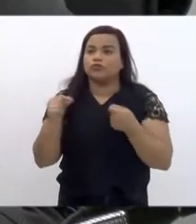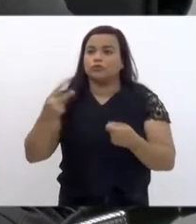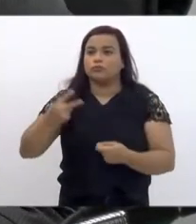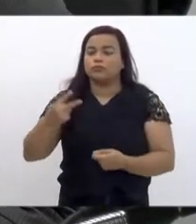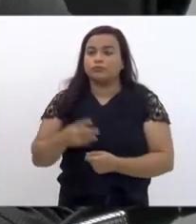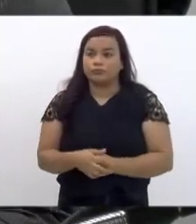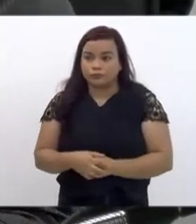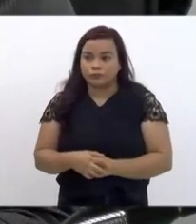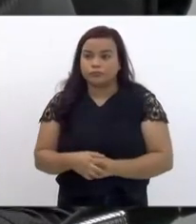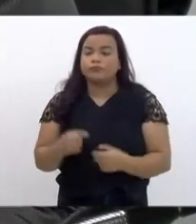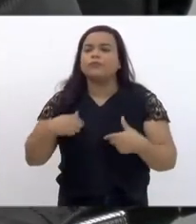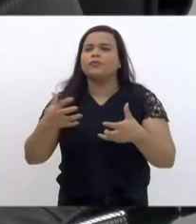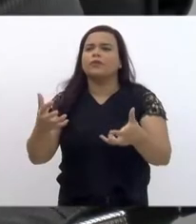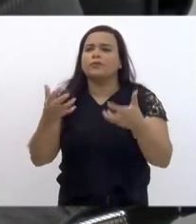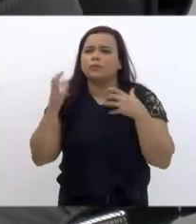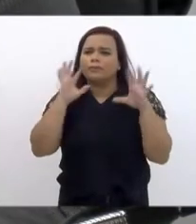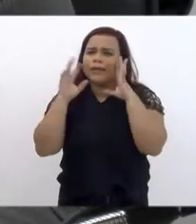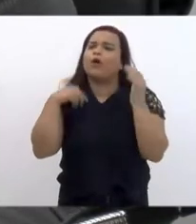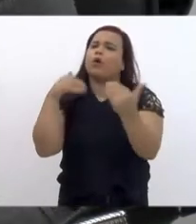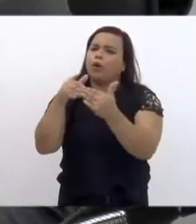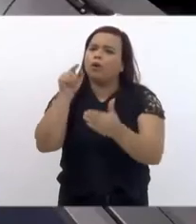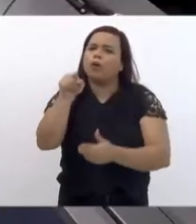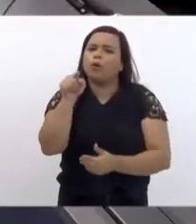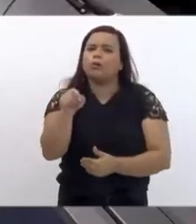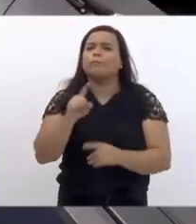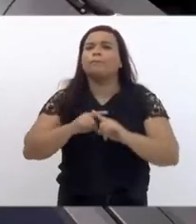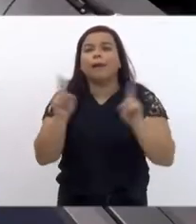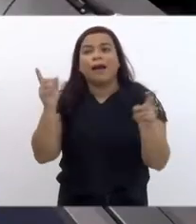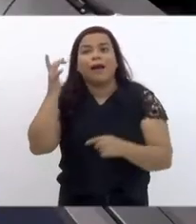Melhorou. Eu só queria ponderar, eu concordo. Só acho que